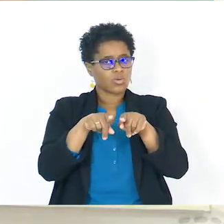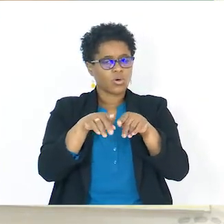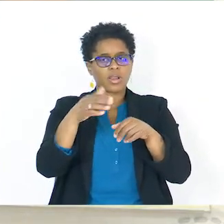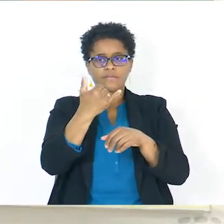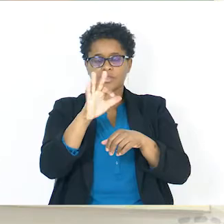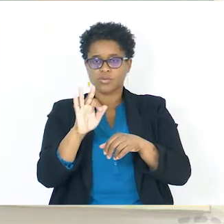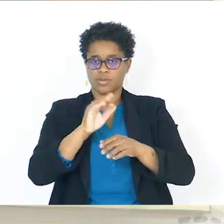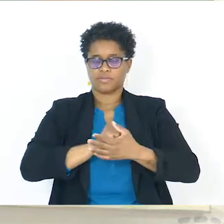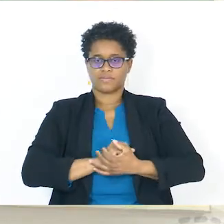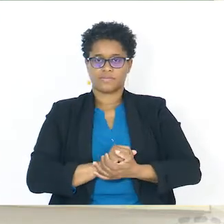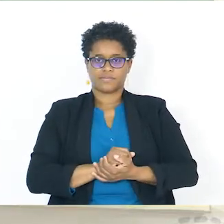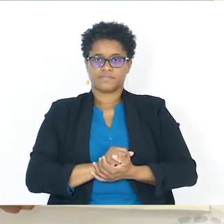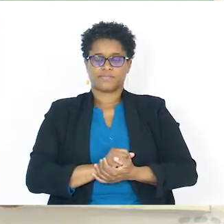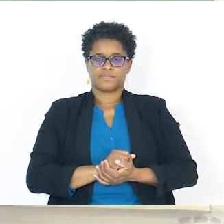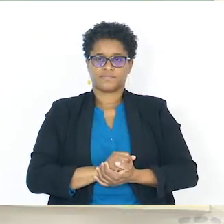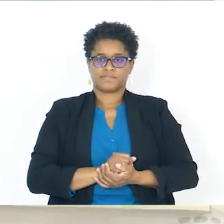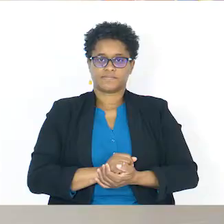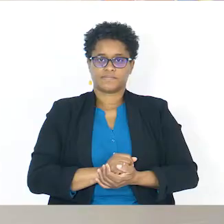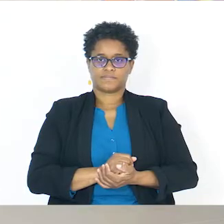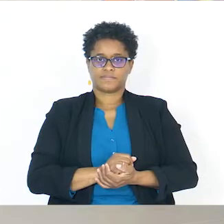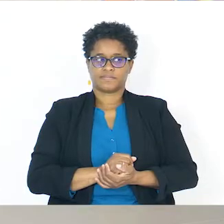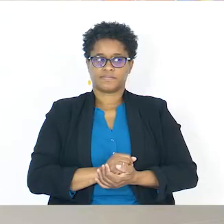dá 24.